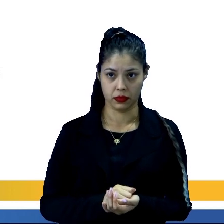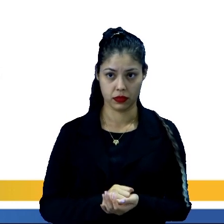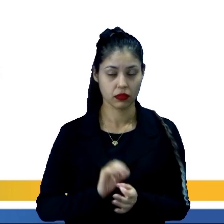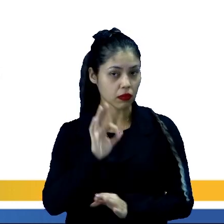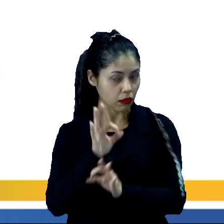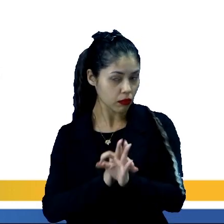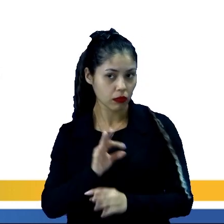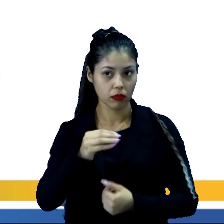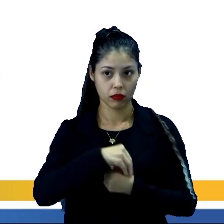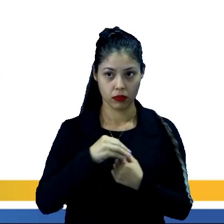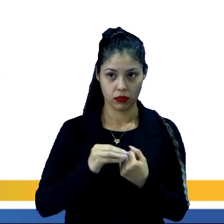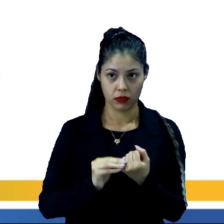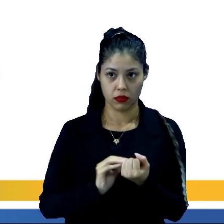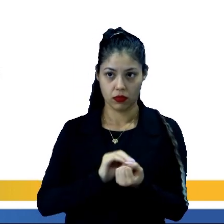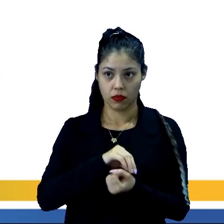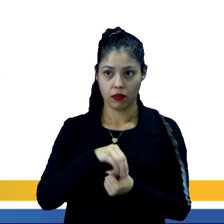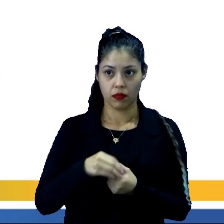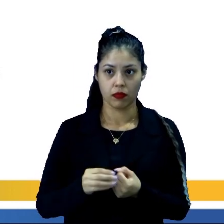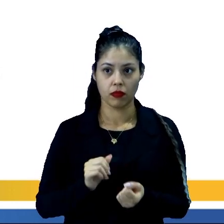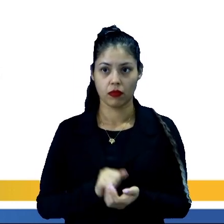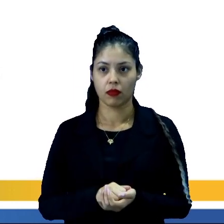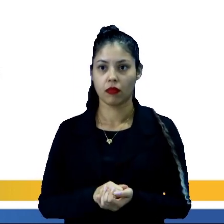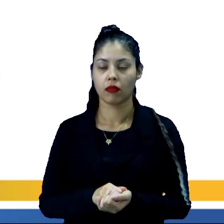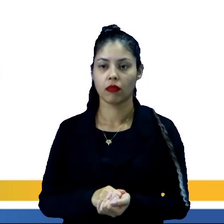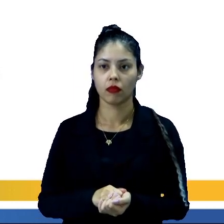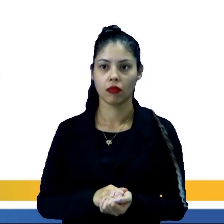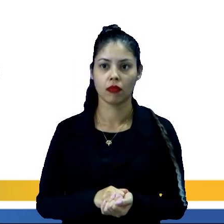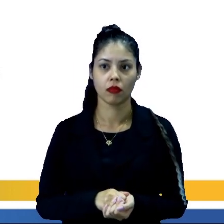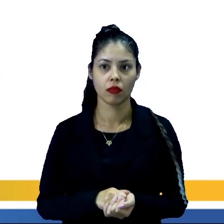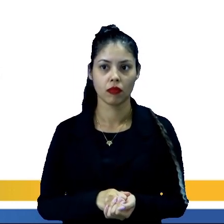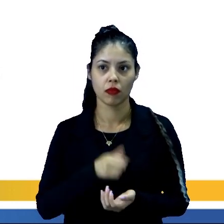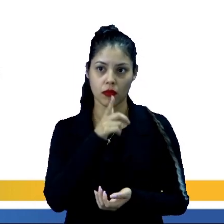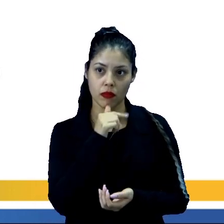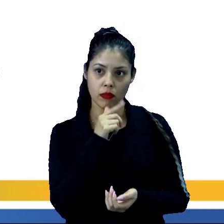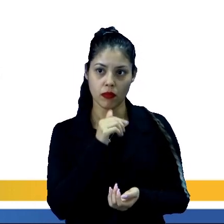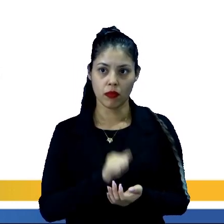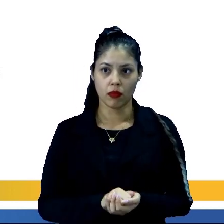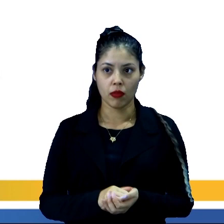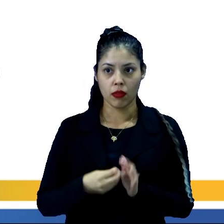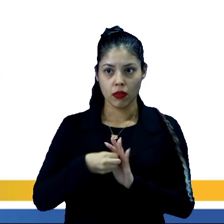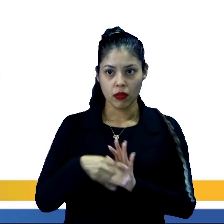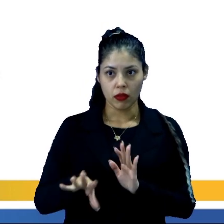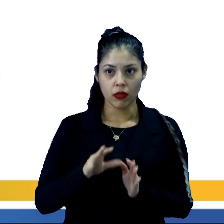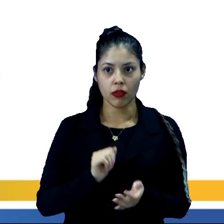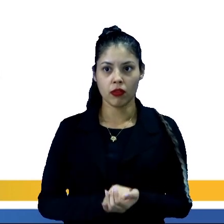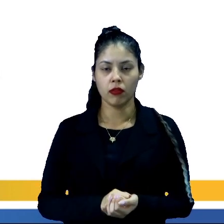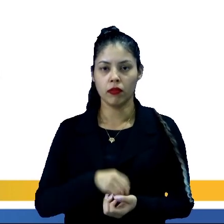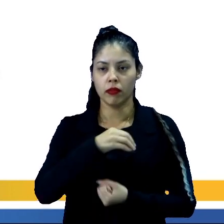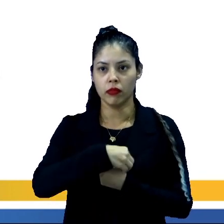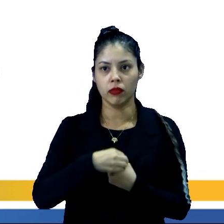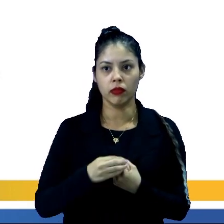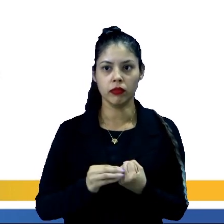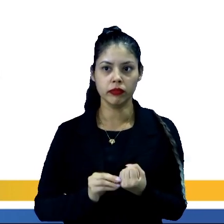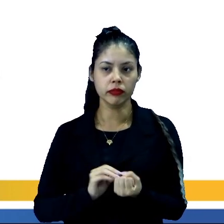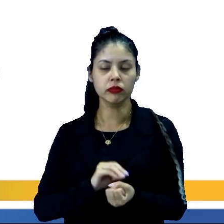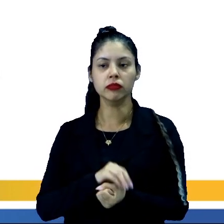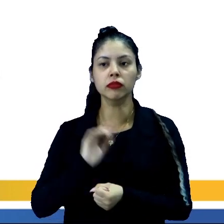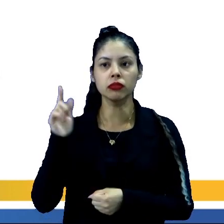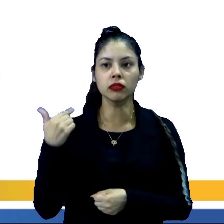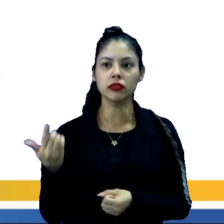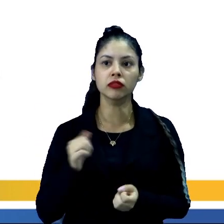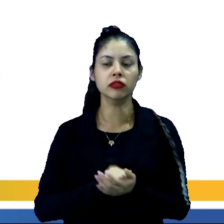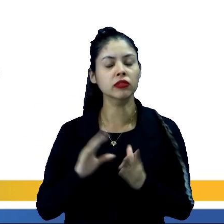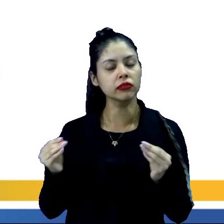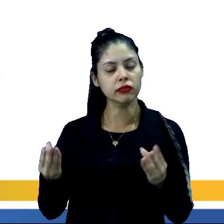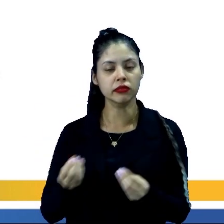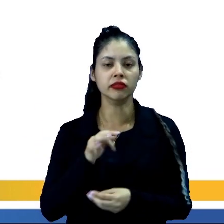o funcionamento do nosso organismo, né? A gente precisa da água. É pela água que são transportadas os nutrientes e moléculas